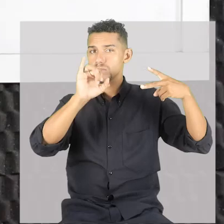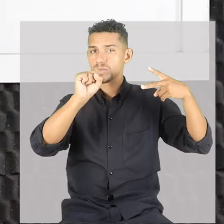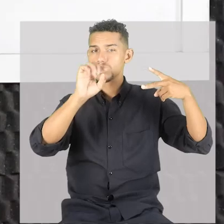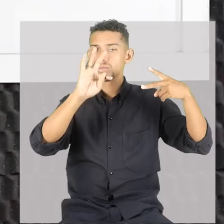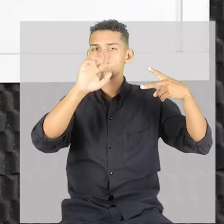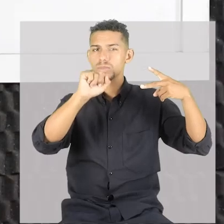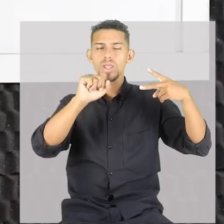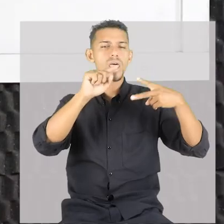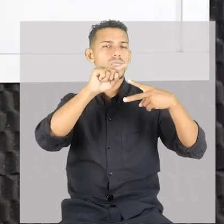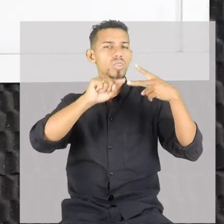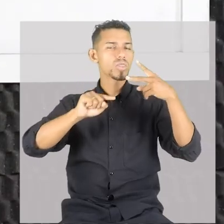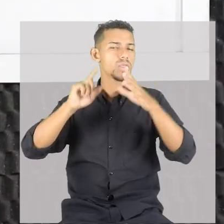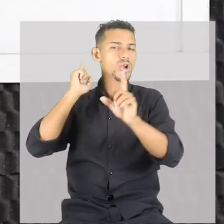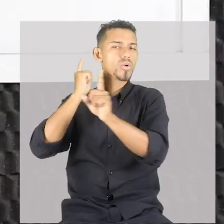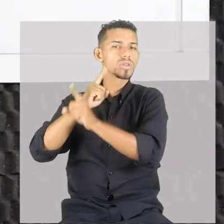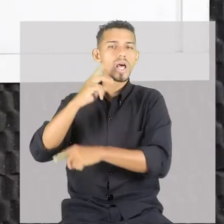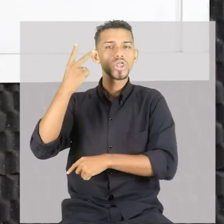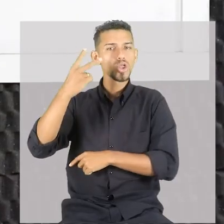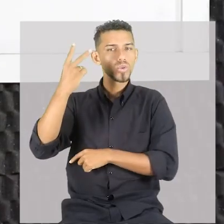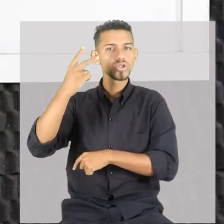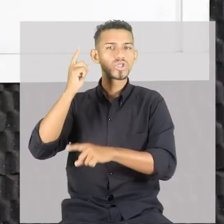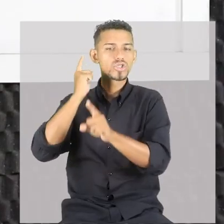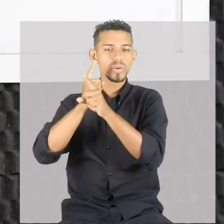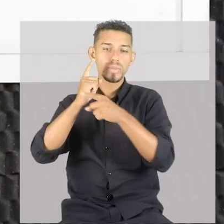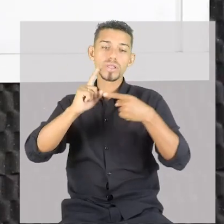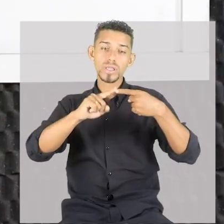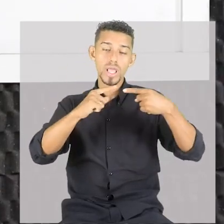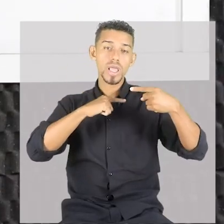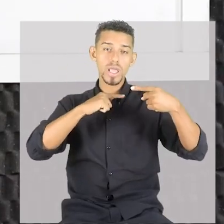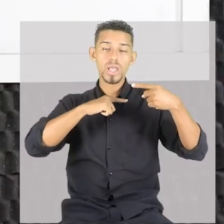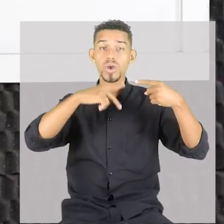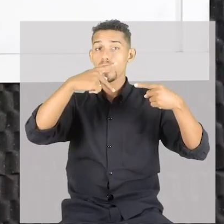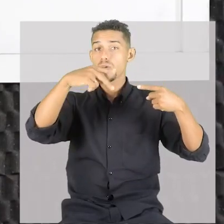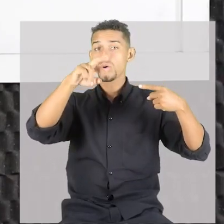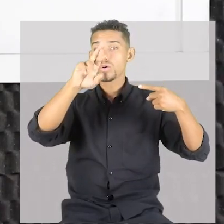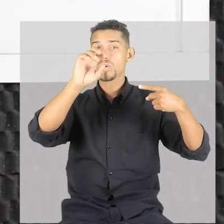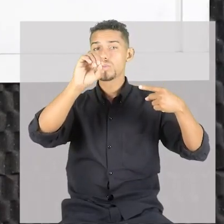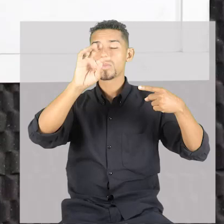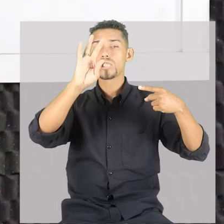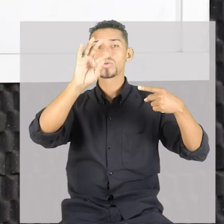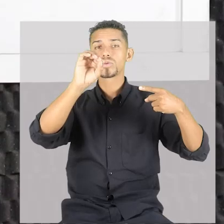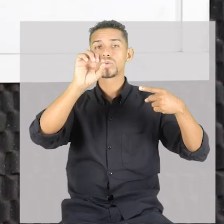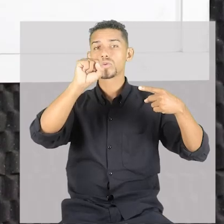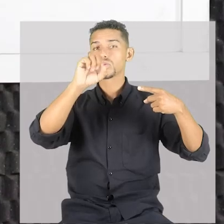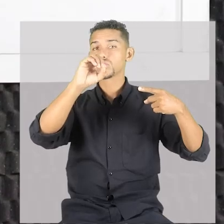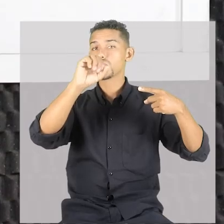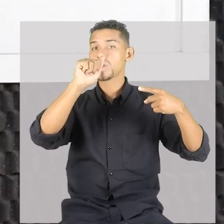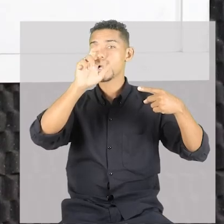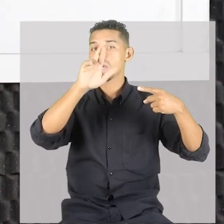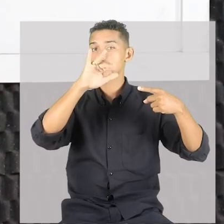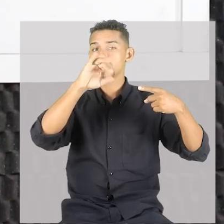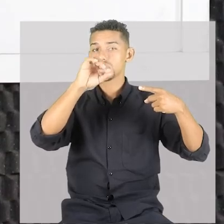de organismos. A gente vai encontrar os protozoários, vamos colocar aqui, ó,